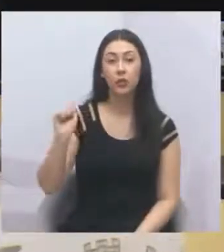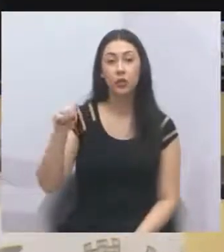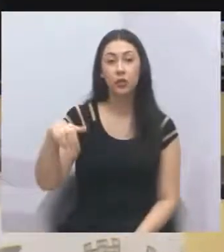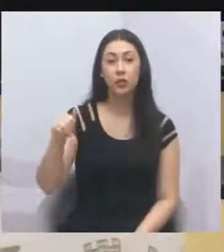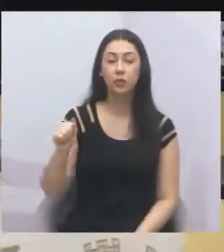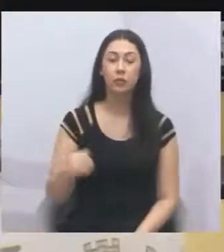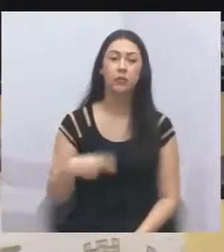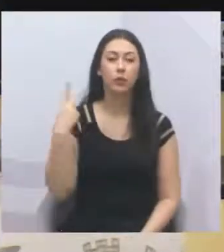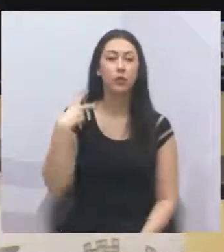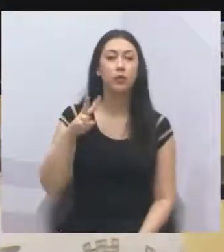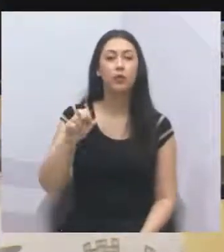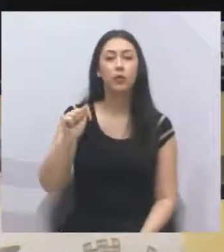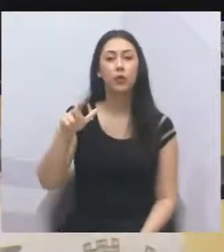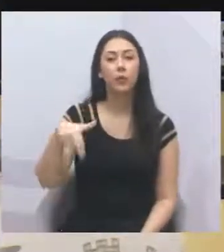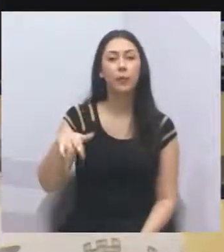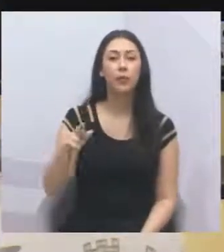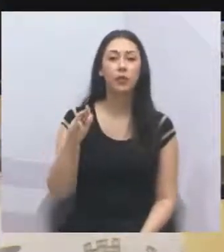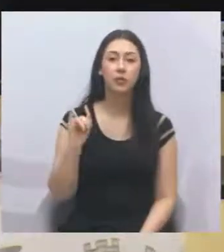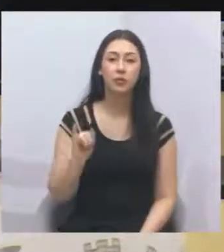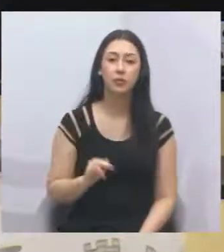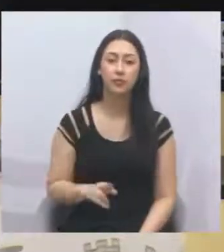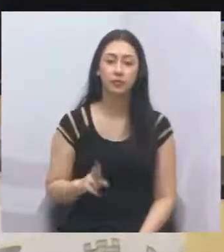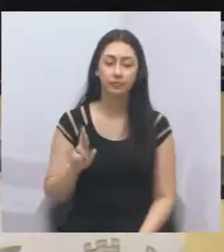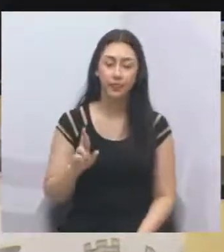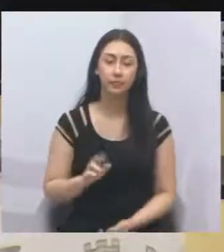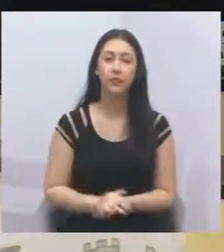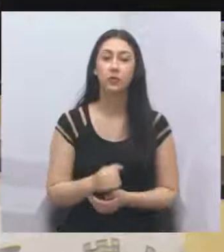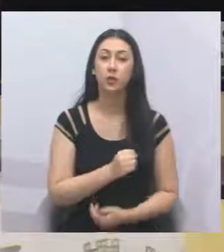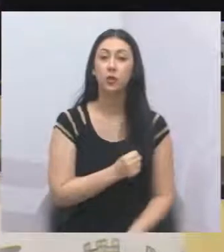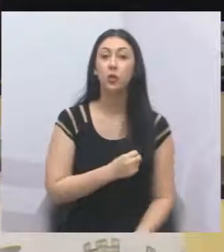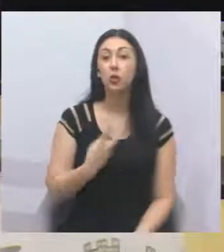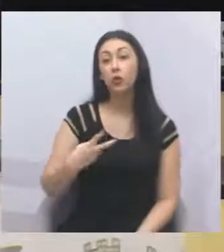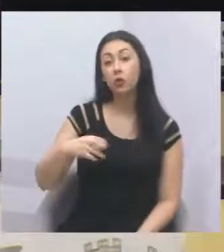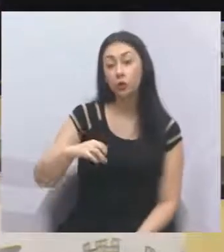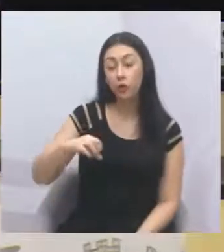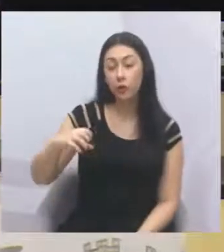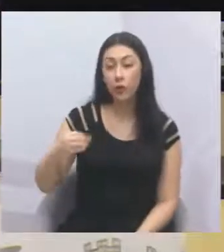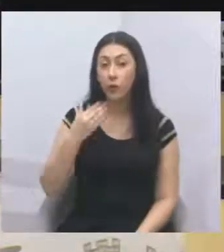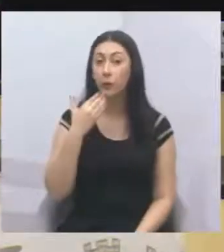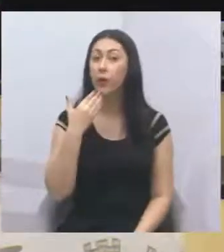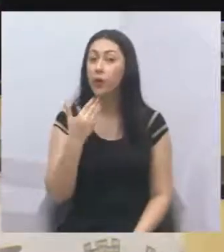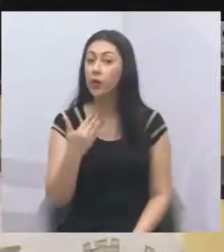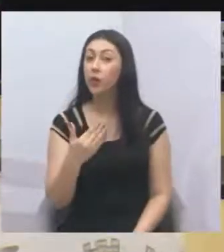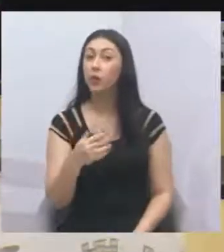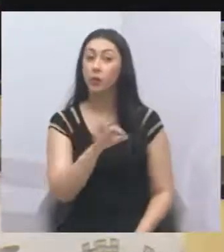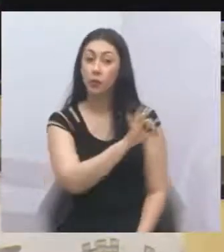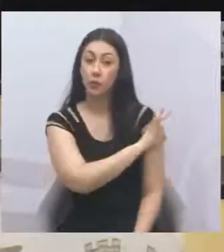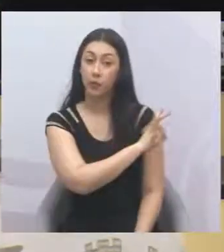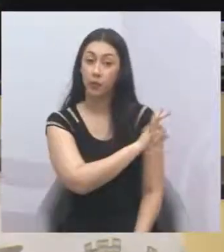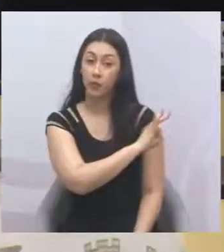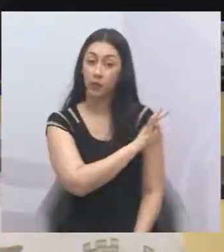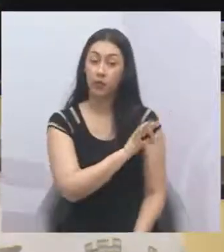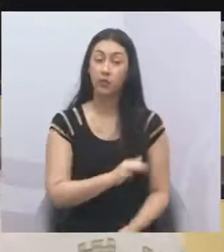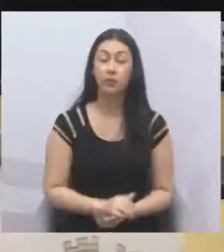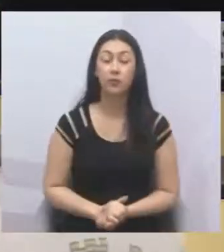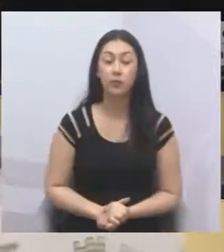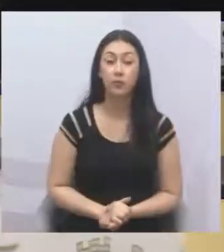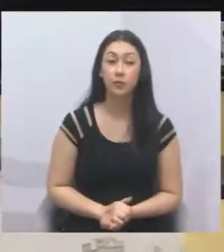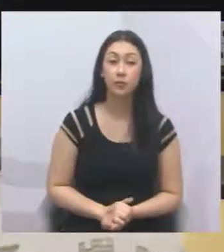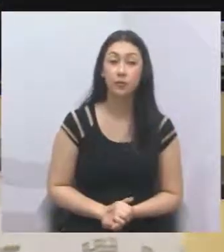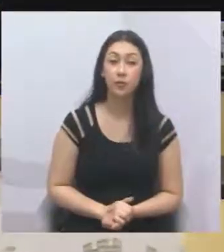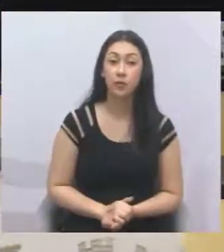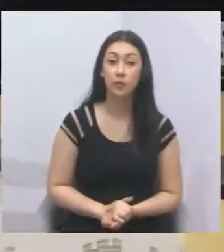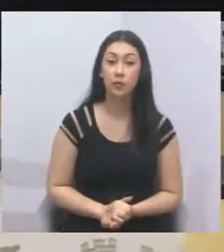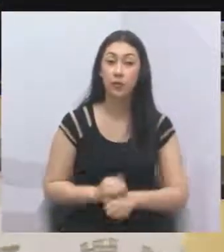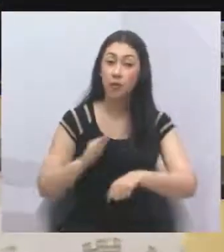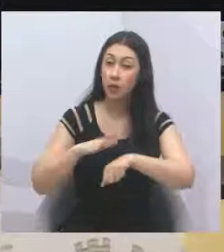Parque Meia Lua. Requerimento 299, ao 41º Batalhão de Polícia Militar do Interior,